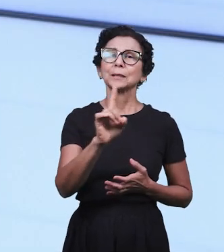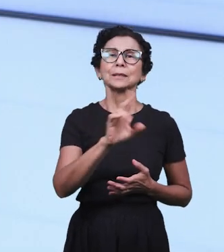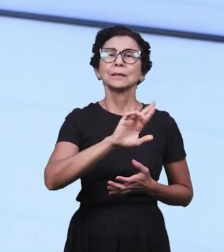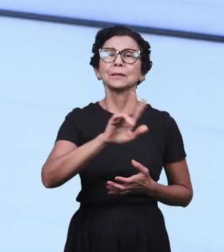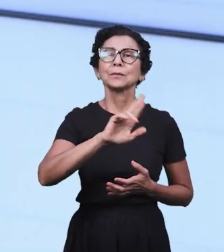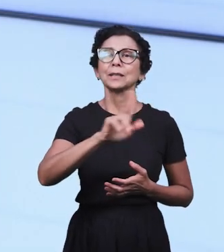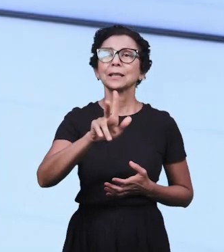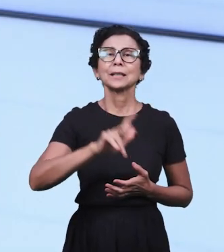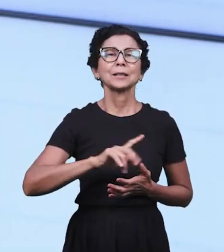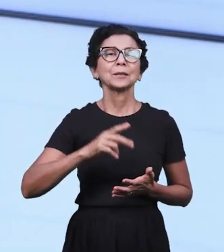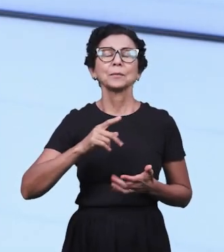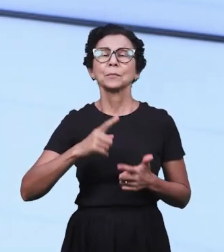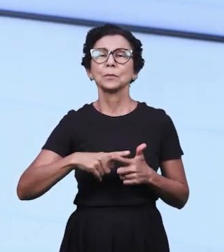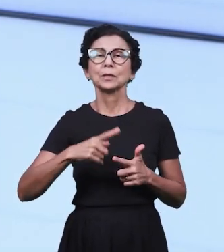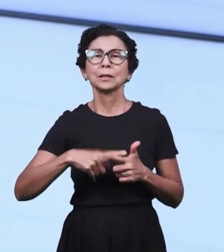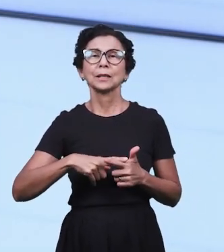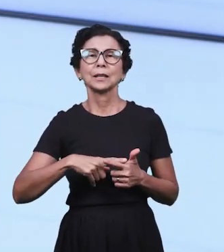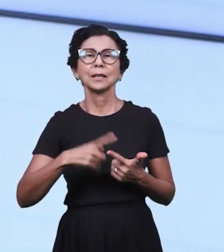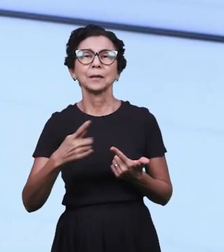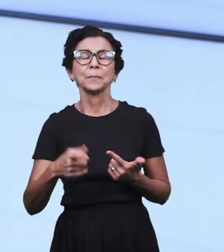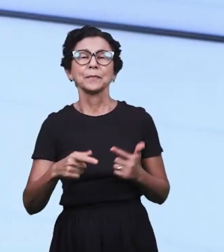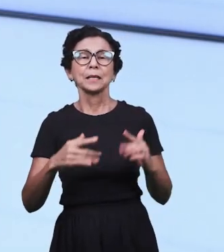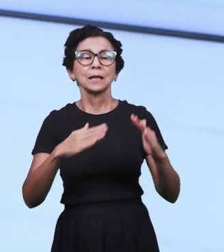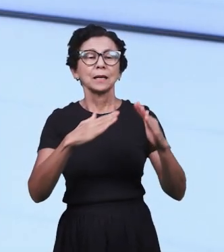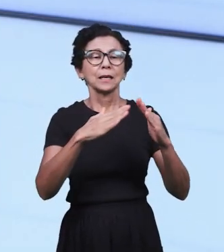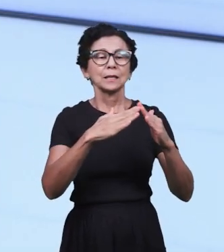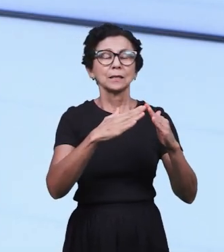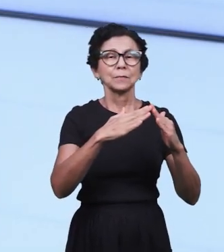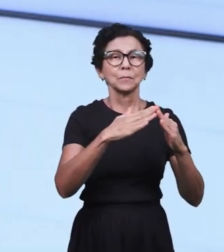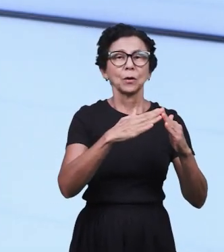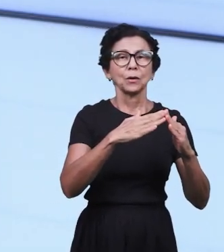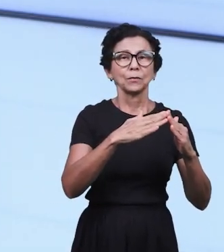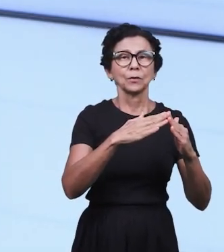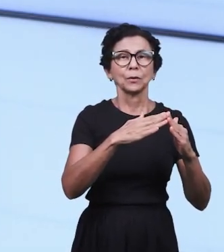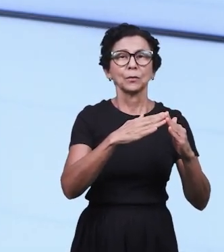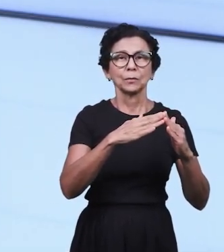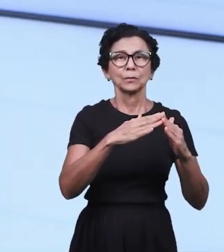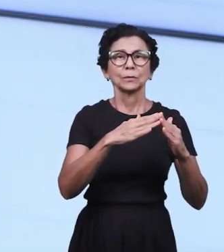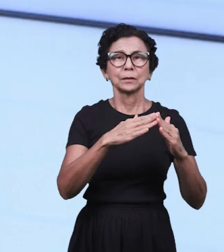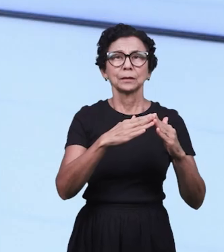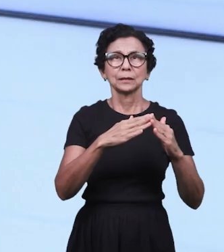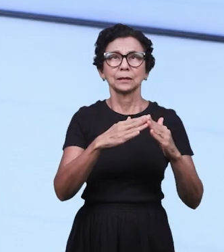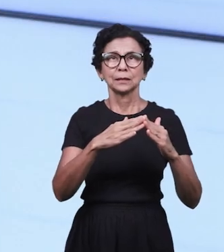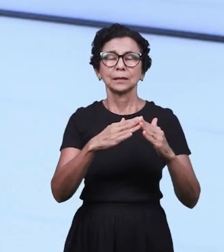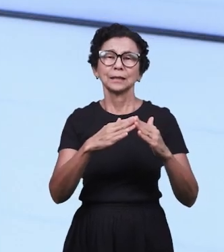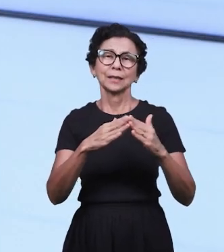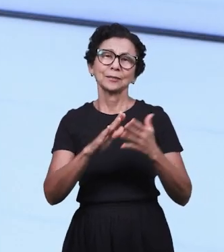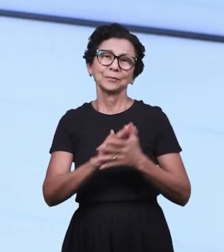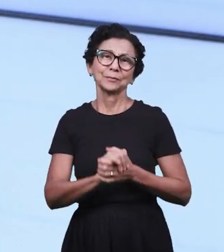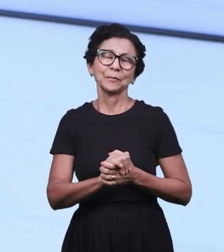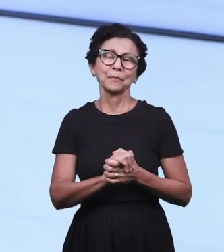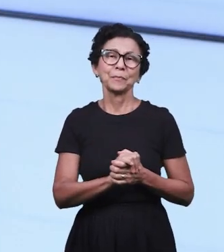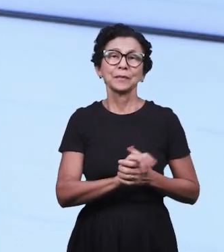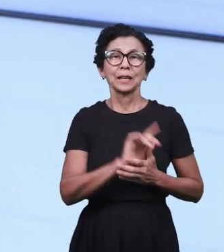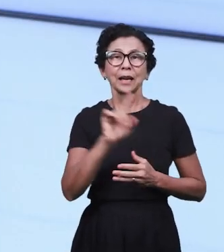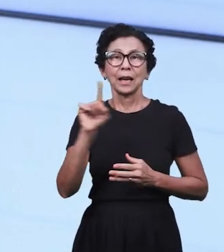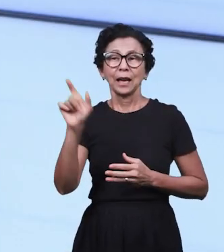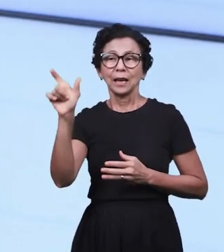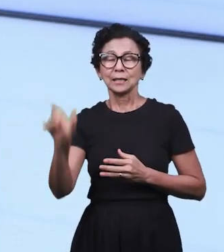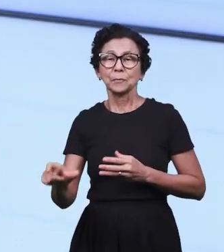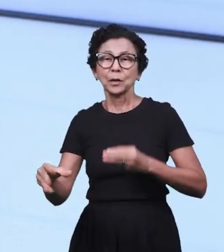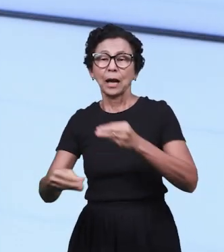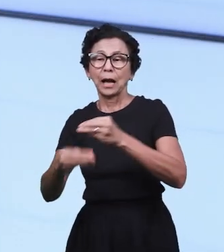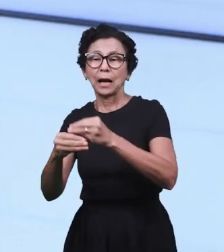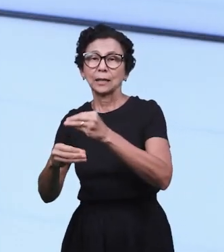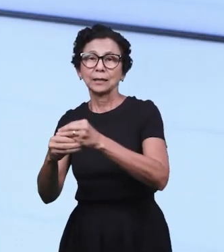verdade, trazendo aquele bem para todo o monte dos bens que aquela pessoa tem. Então, ela passa a